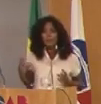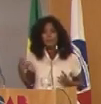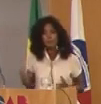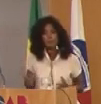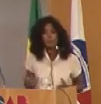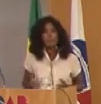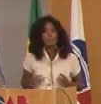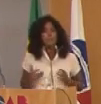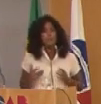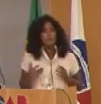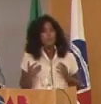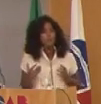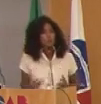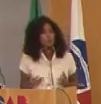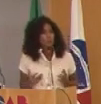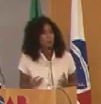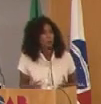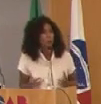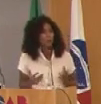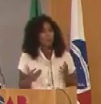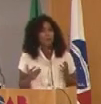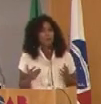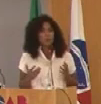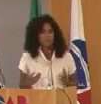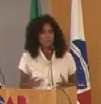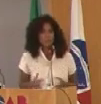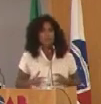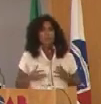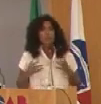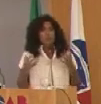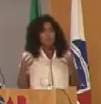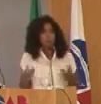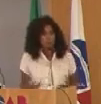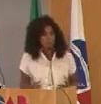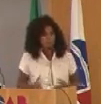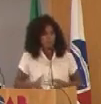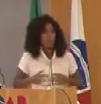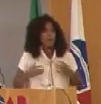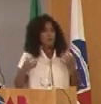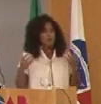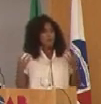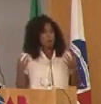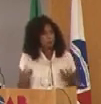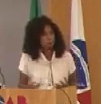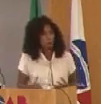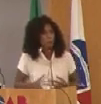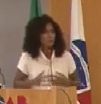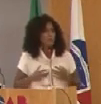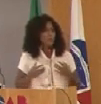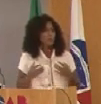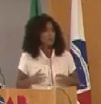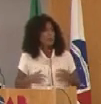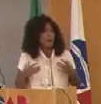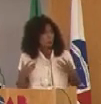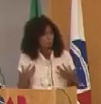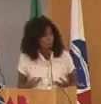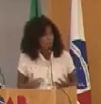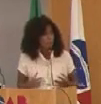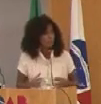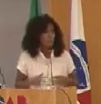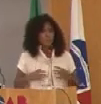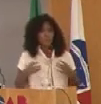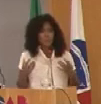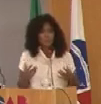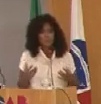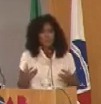memória e reverência a todo o povo brasileiro, aos povos originários, aos povos negros, à